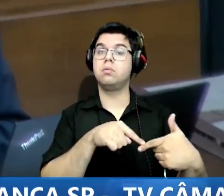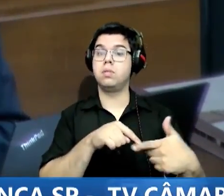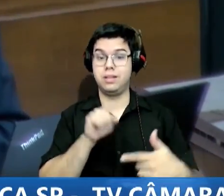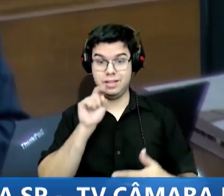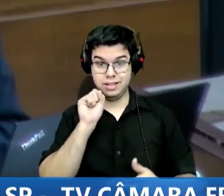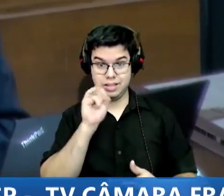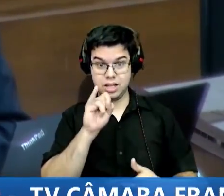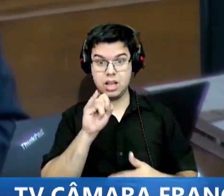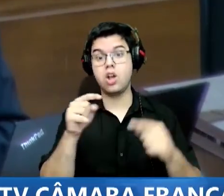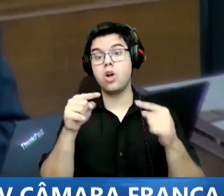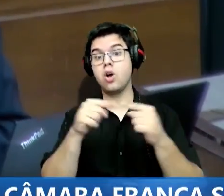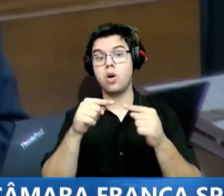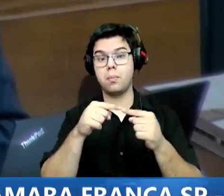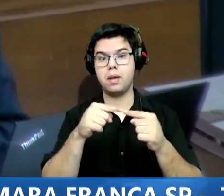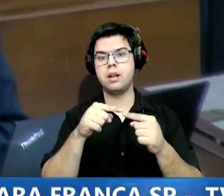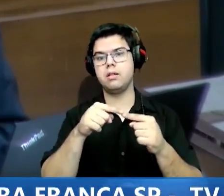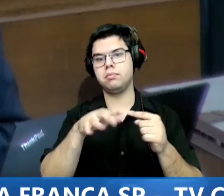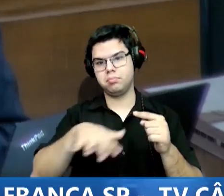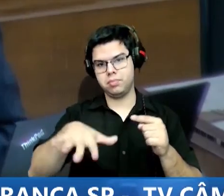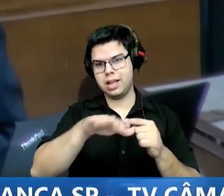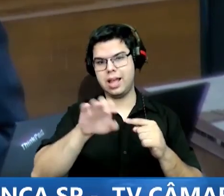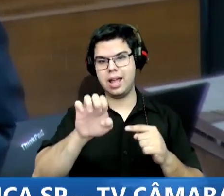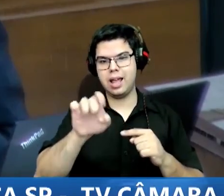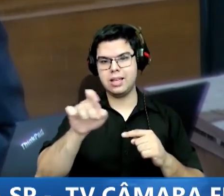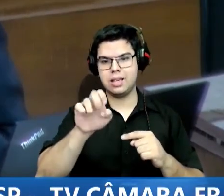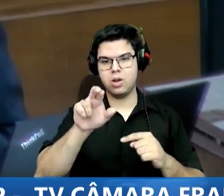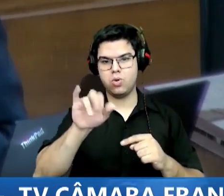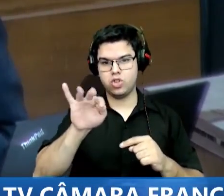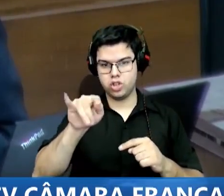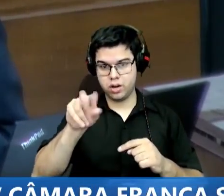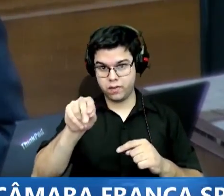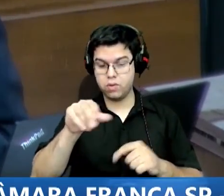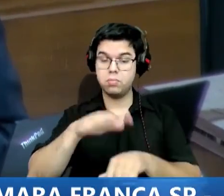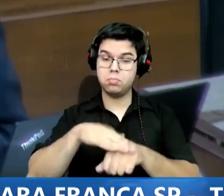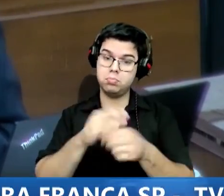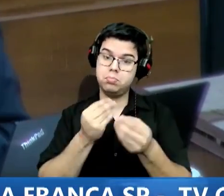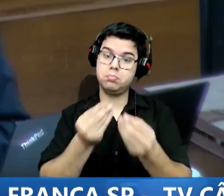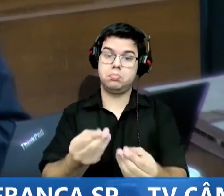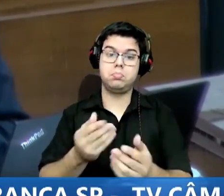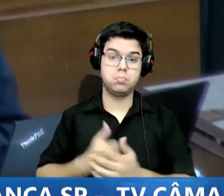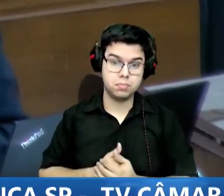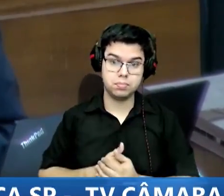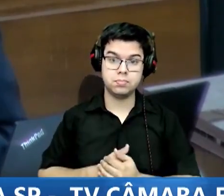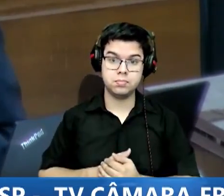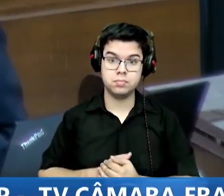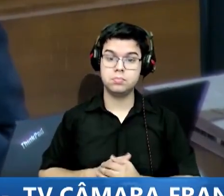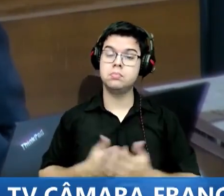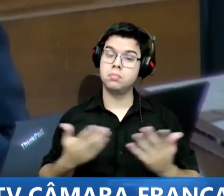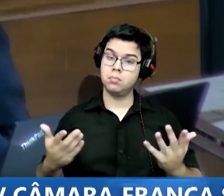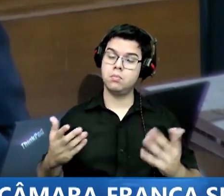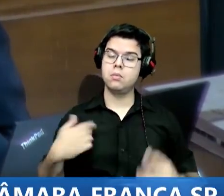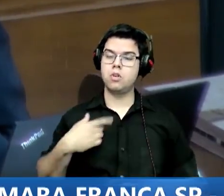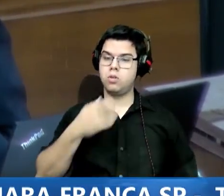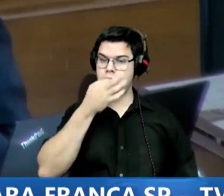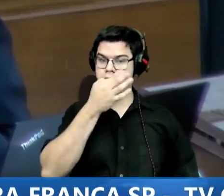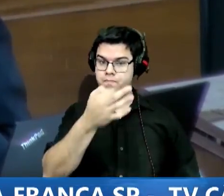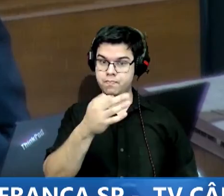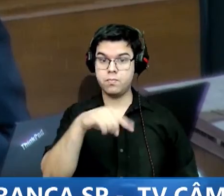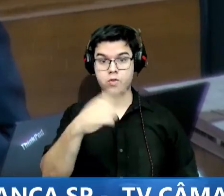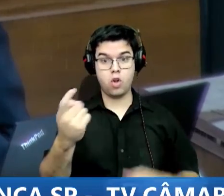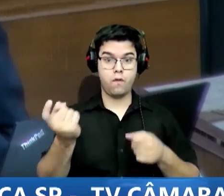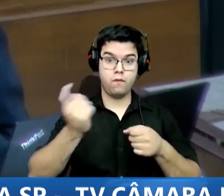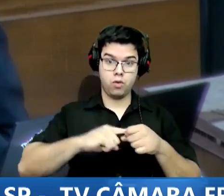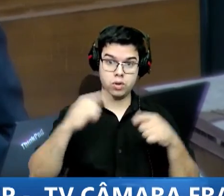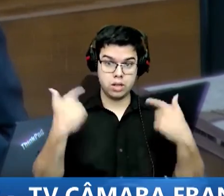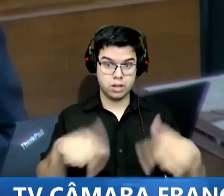de iniciativa do Executivo, o Executivo fazer. Então eu sugiro que logo assim que a gente retomar os trabalhos, a gente